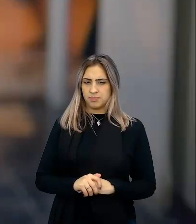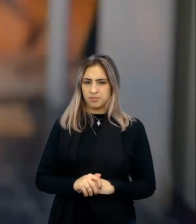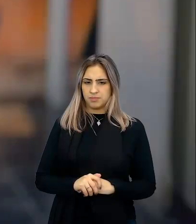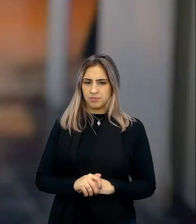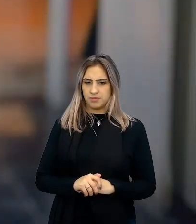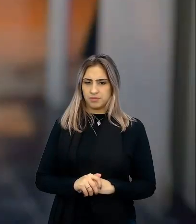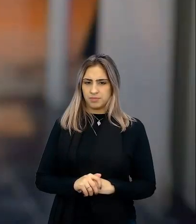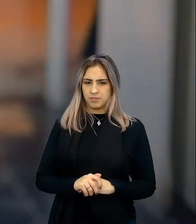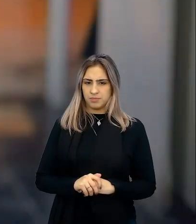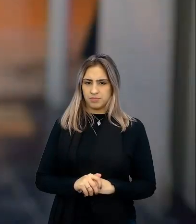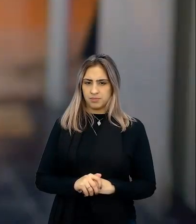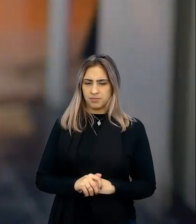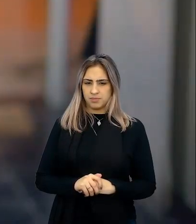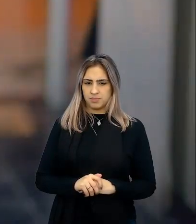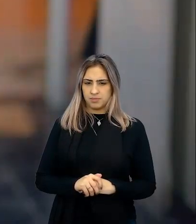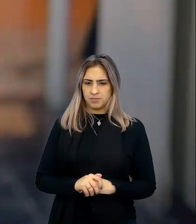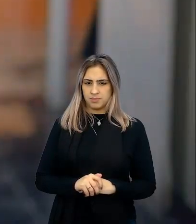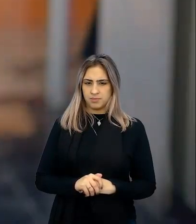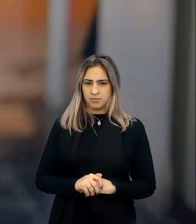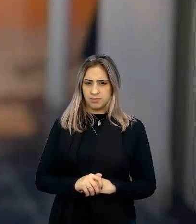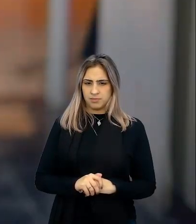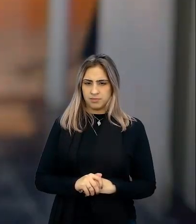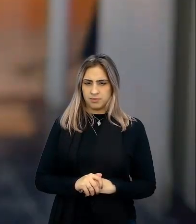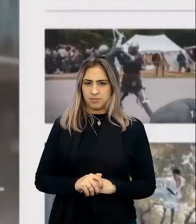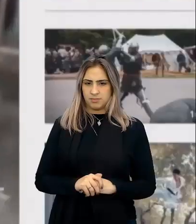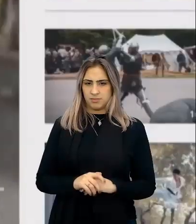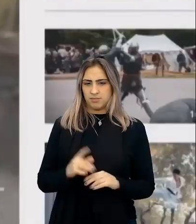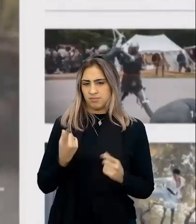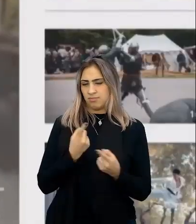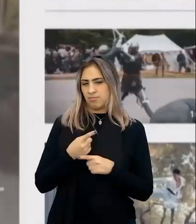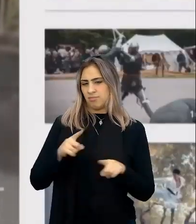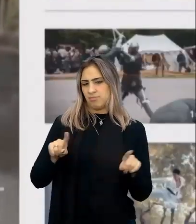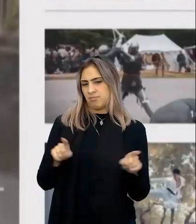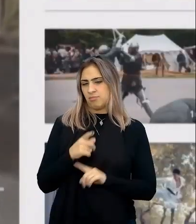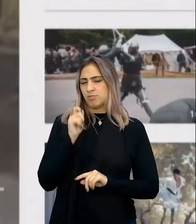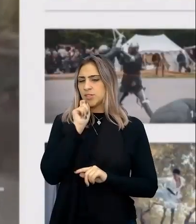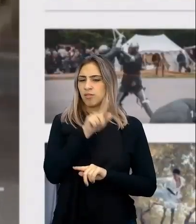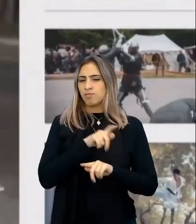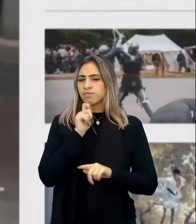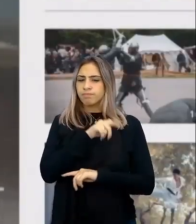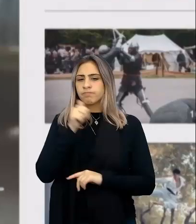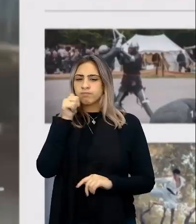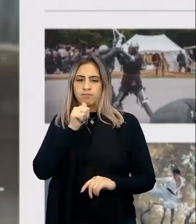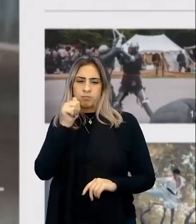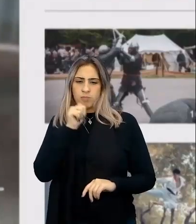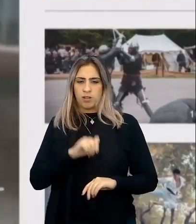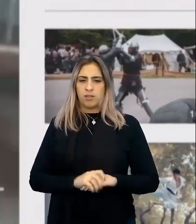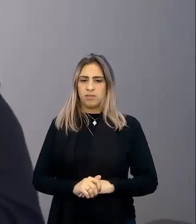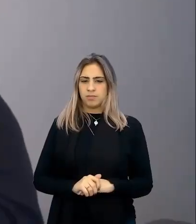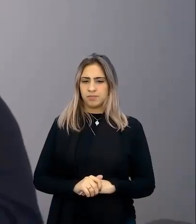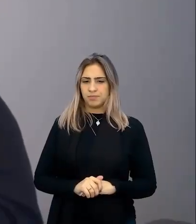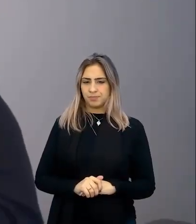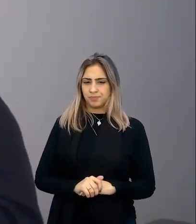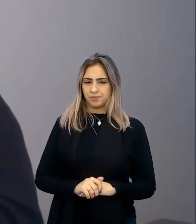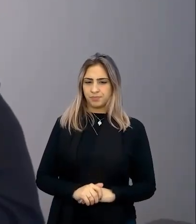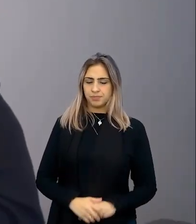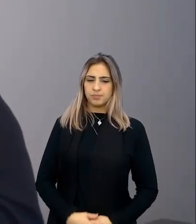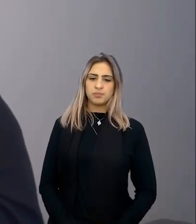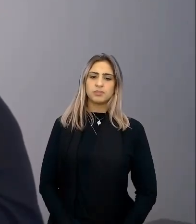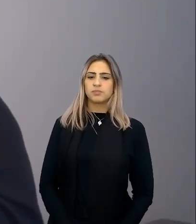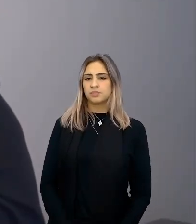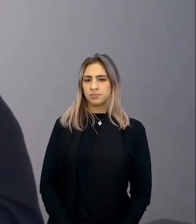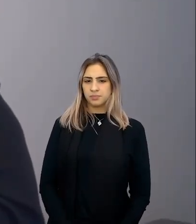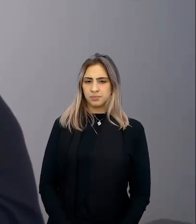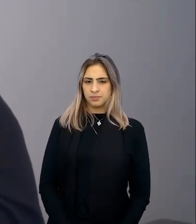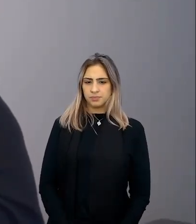Taca a bebida, depois taca a pica e abandona na rua. When I look at what toxic masculinity really is, it's an